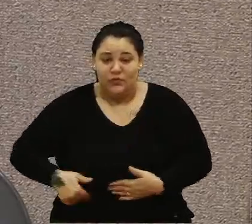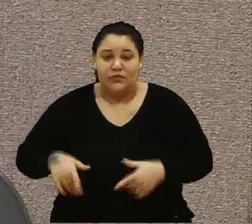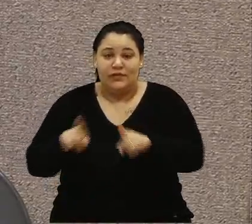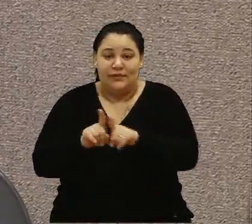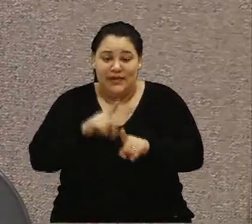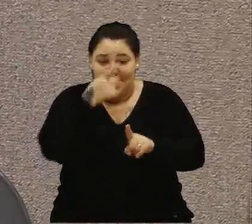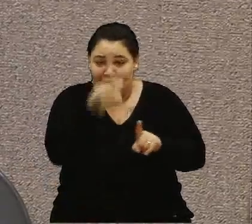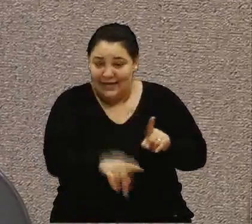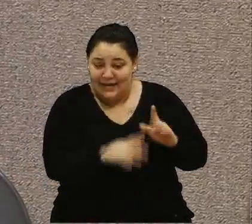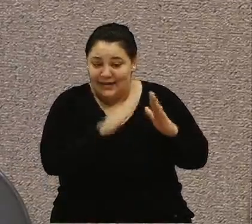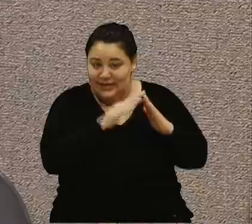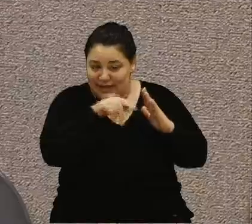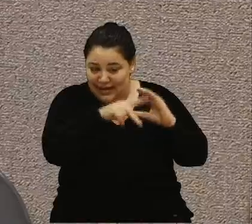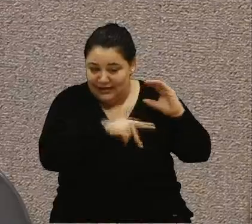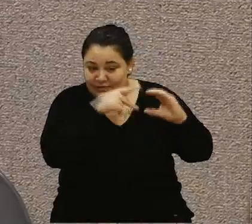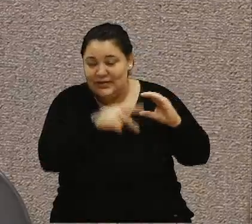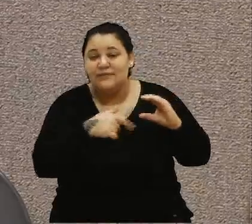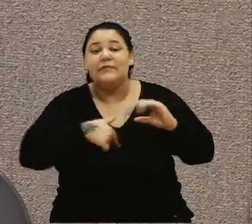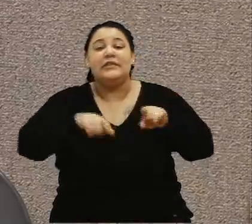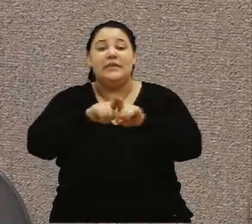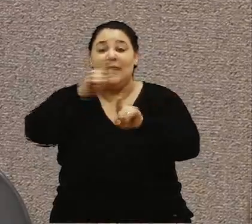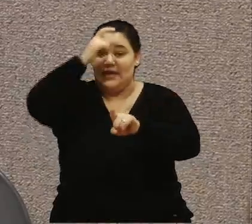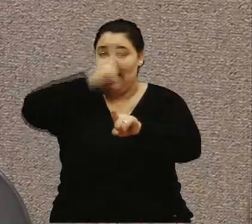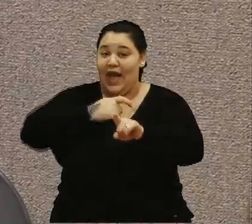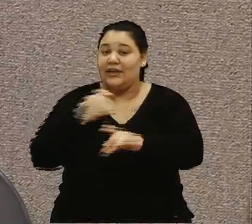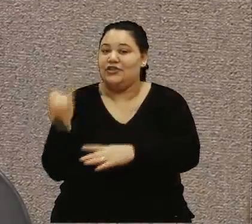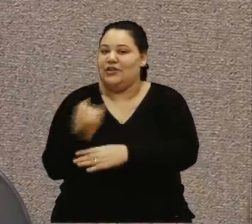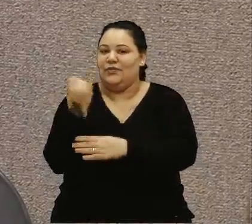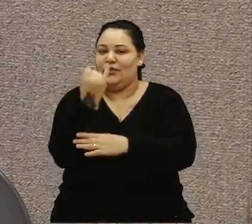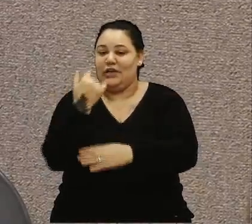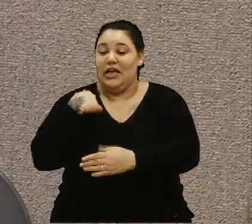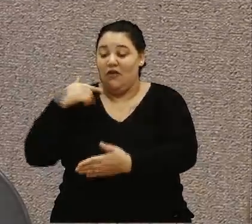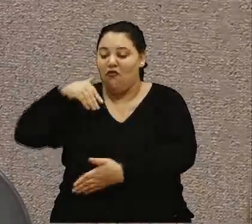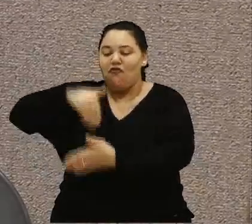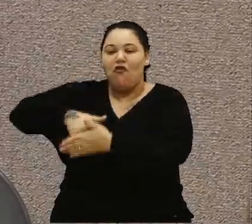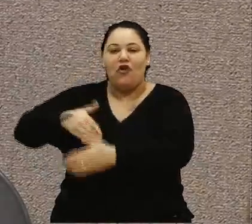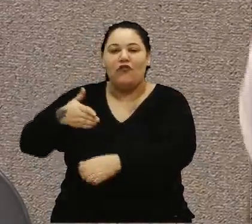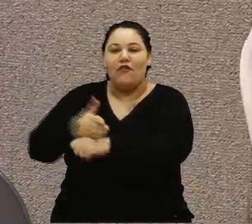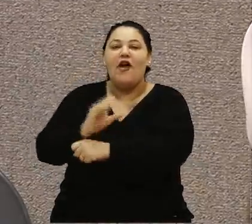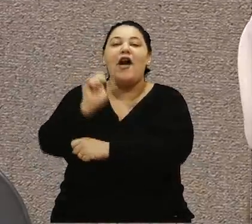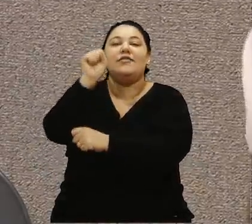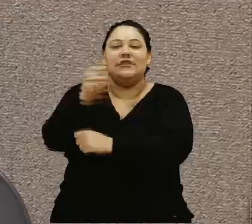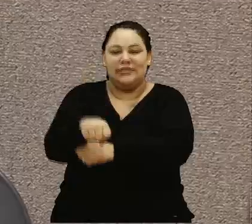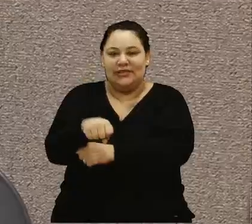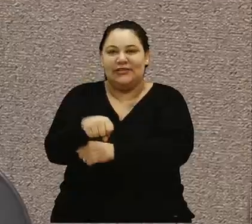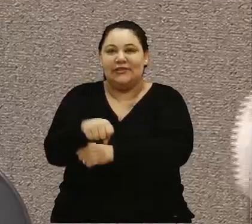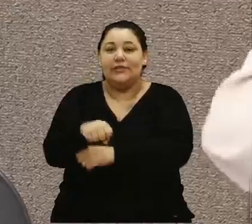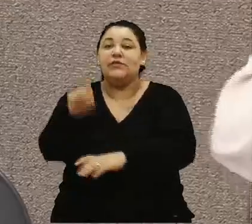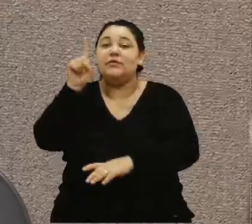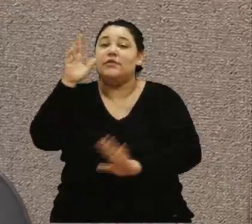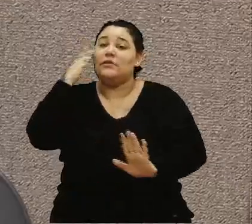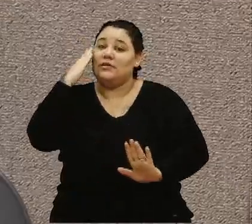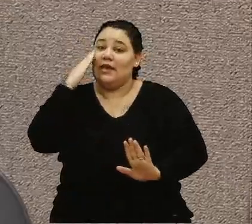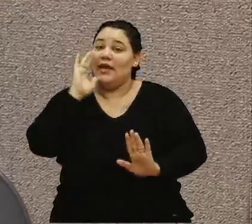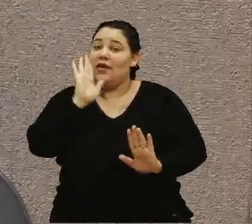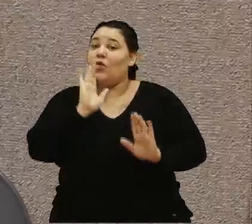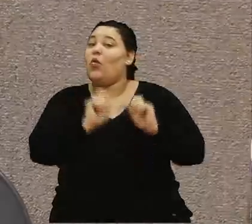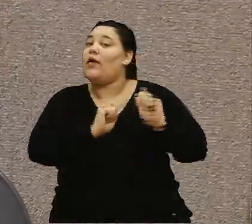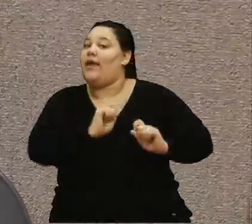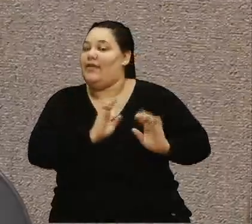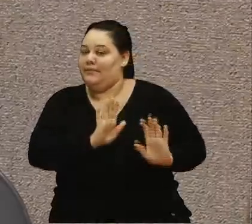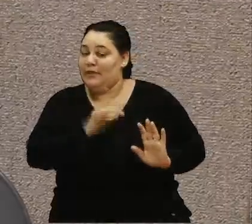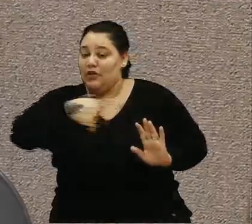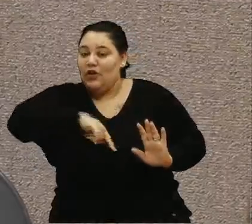casa. Ele também acha importante, então eu votarei favorável, apesar de entender que nós